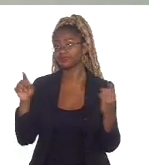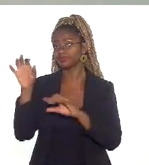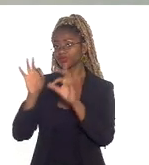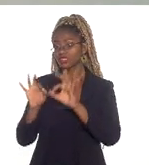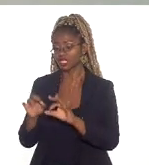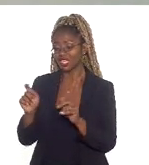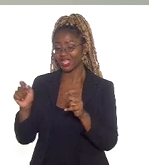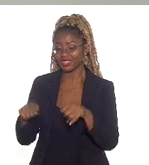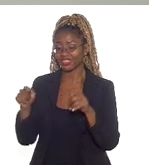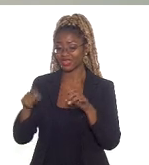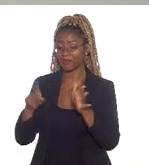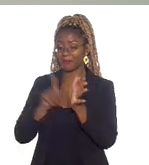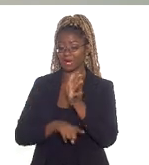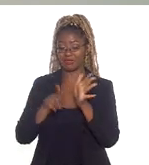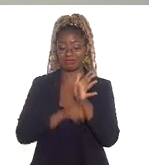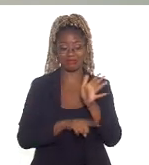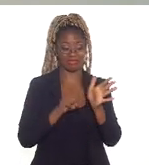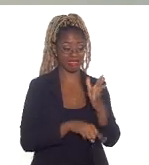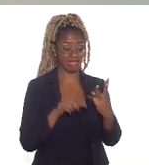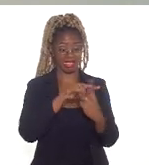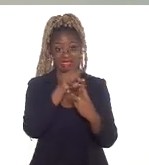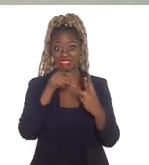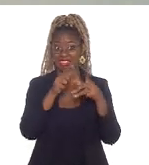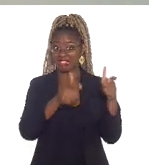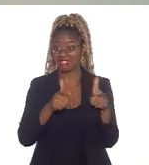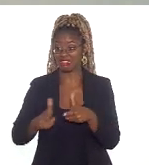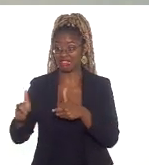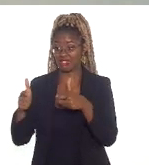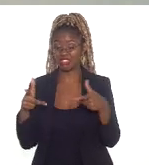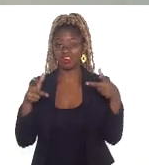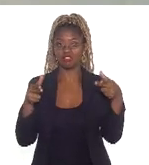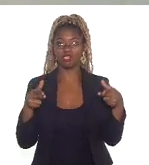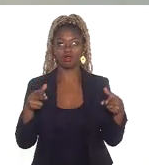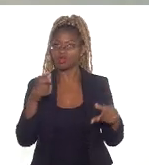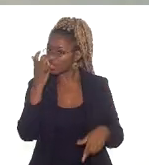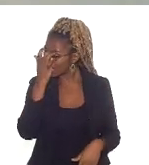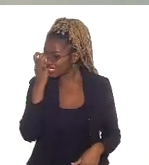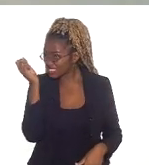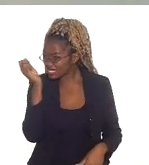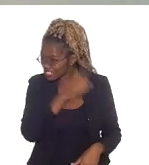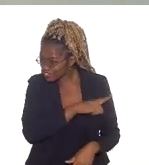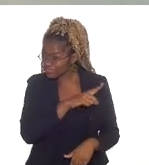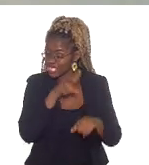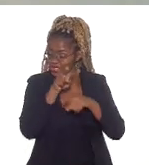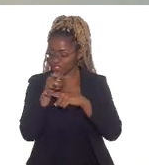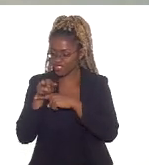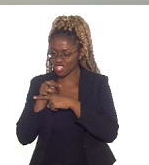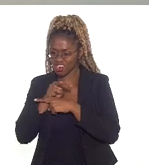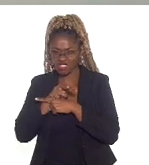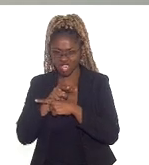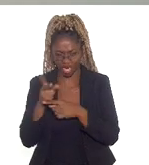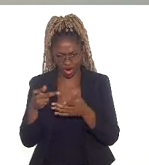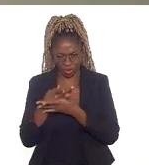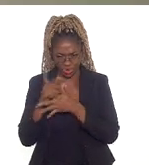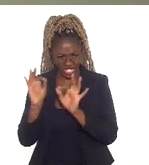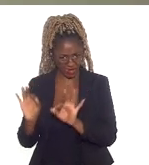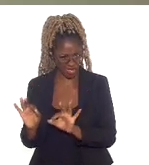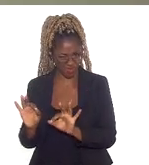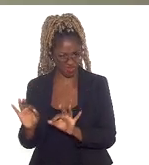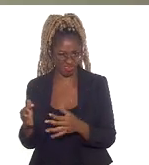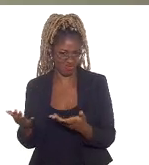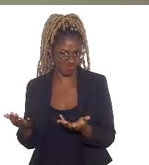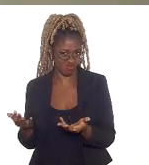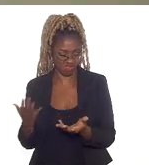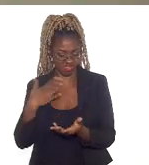em 3, 4 campos ao mesmo tempo. E isso fica mais difícil de fiscalizar. Eu só queria saber se isso acontece mesmo. Né? Doutor